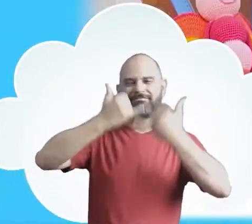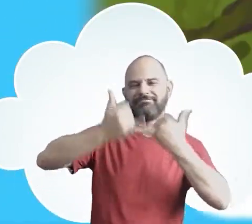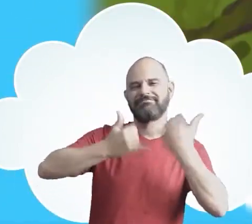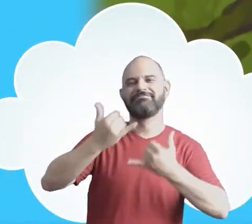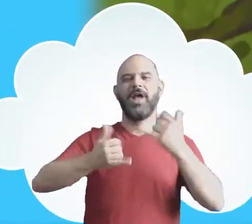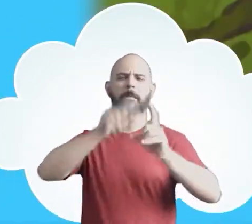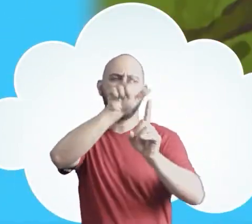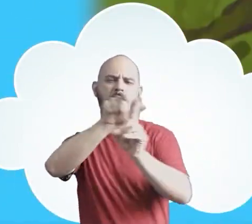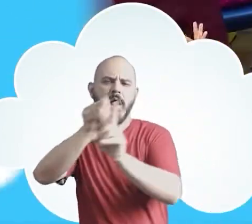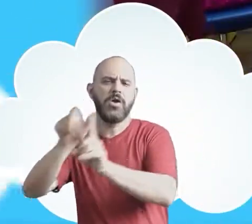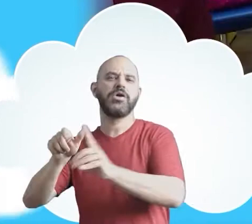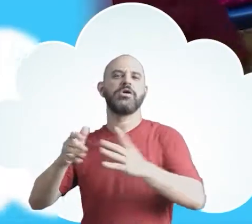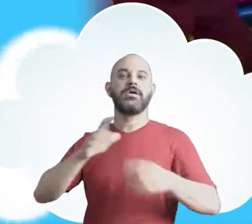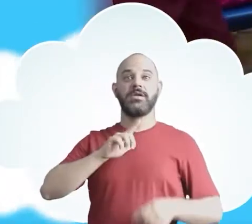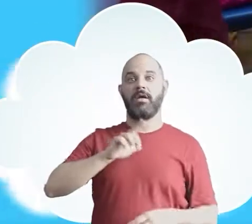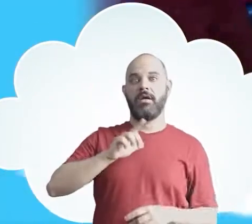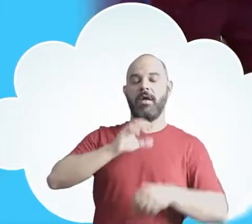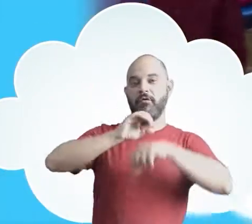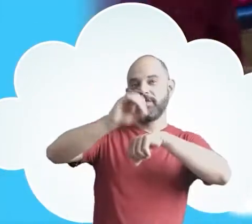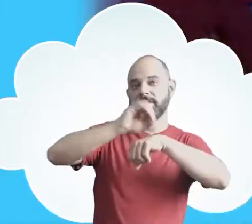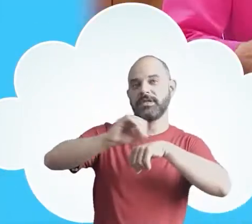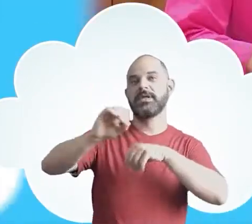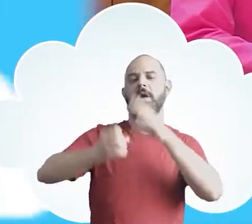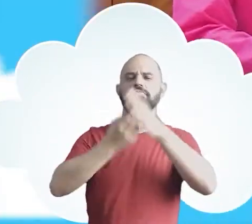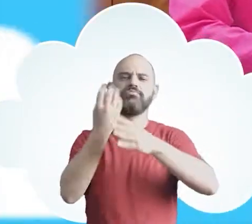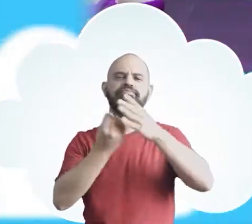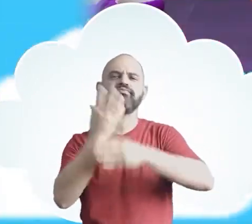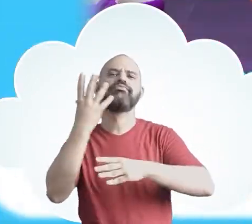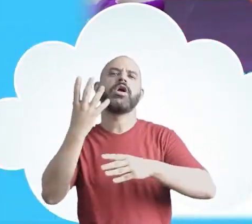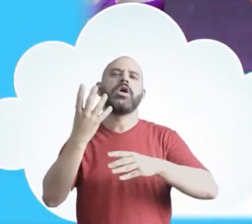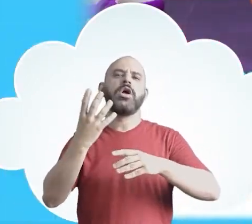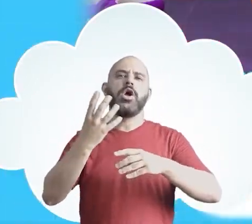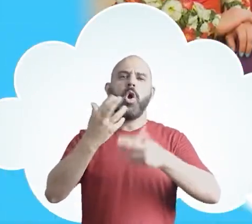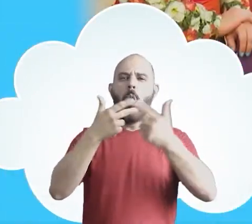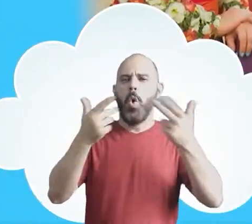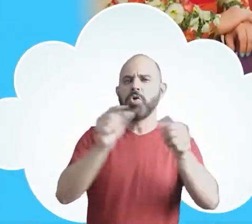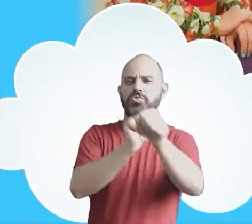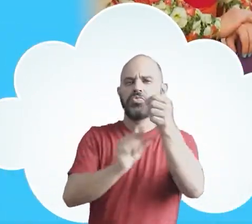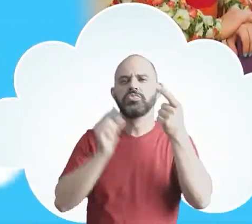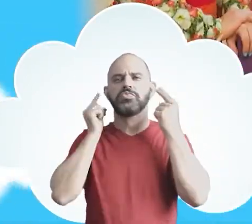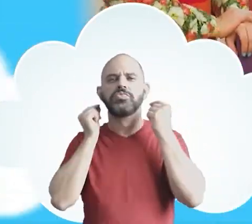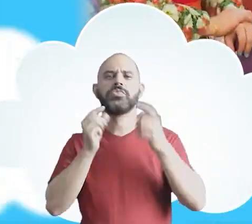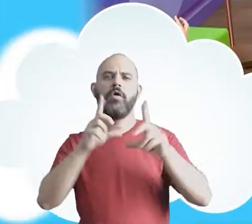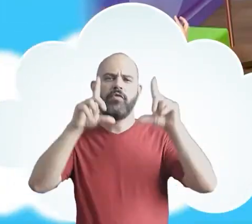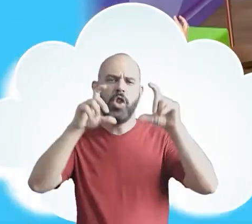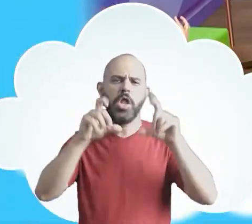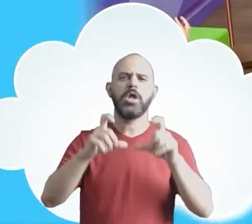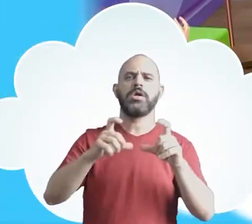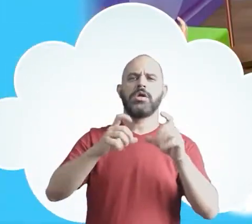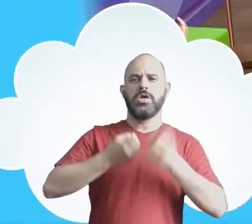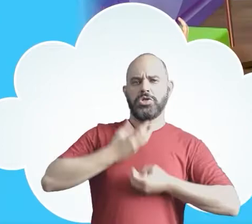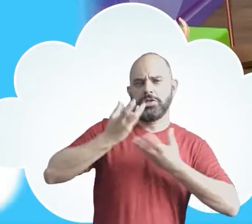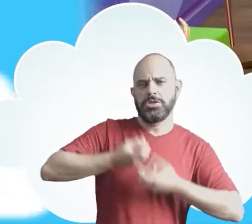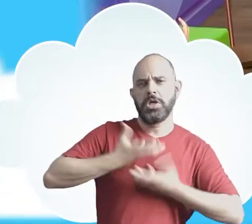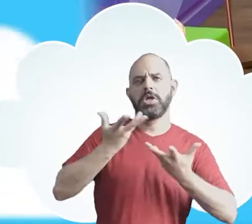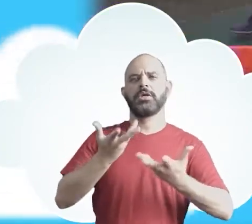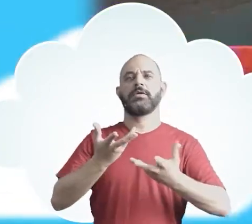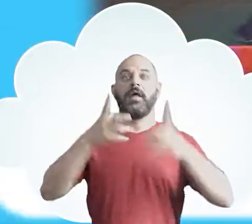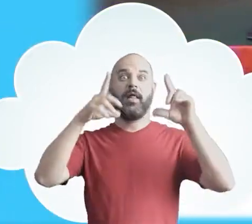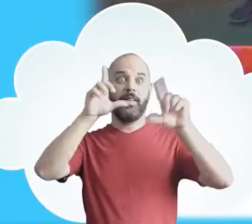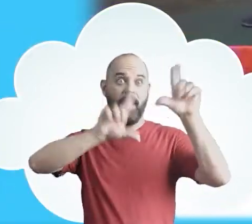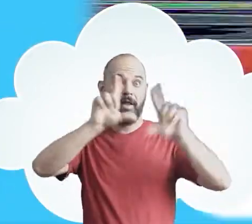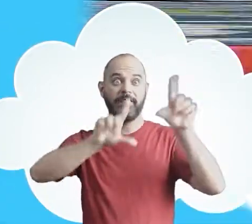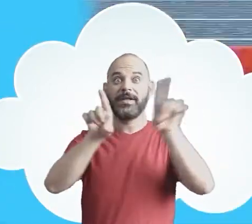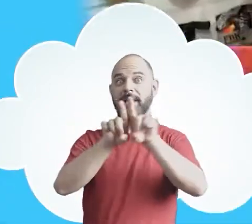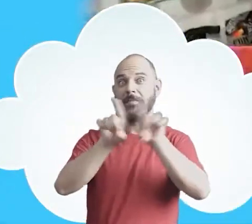diversão, vários personagens e tem oficinas de artesanato e produção de acessórios, fotografia, contação de histórias,